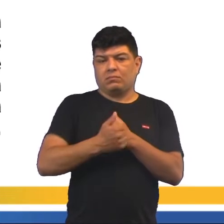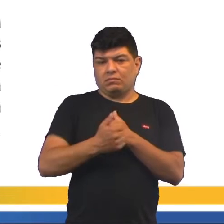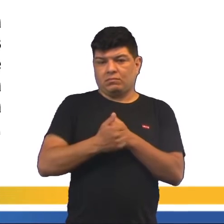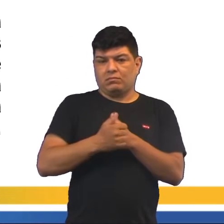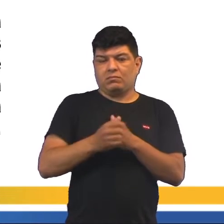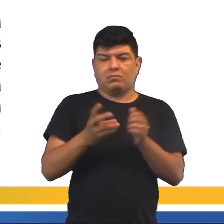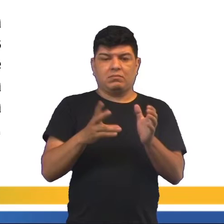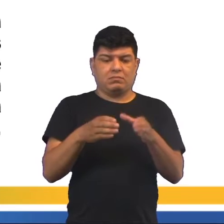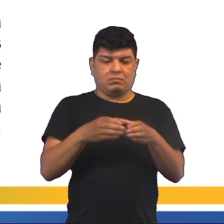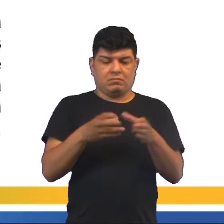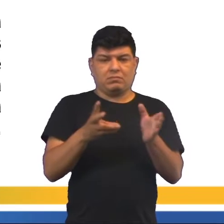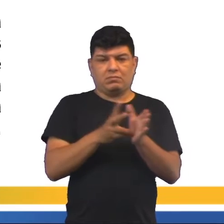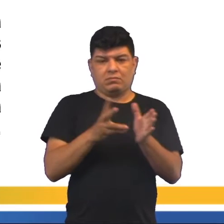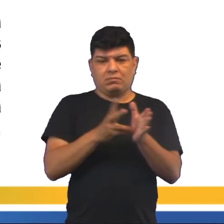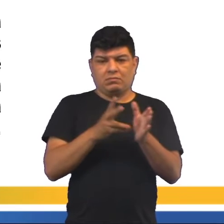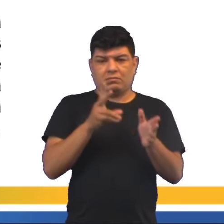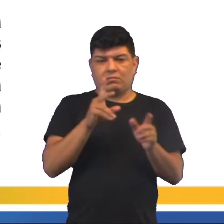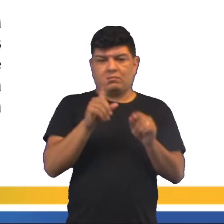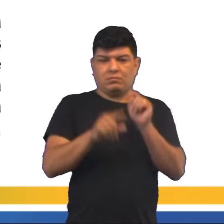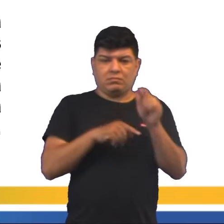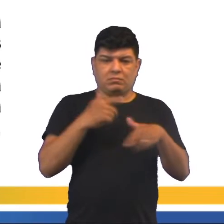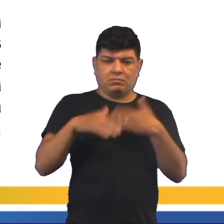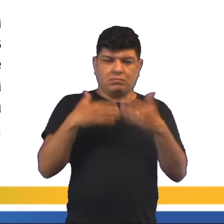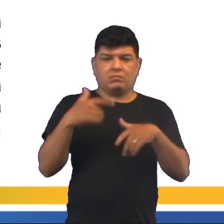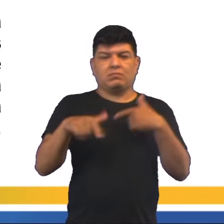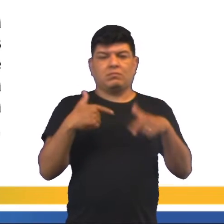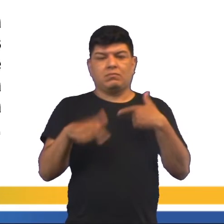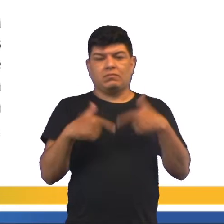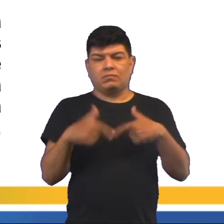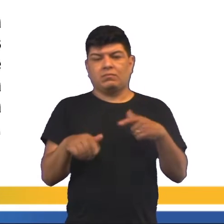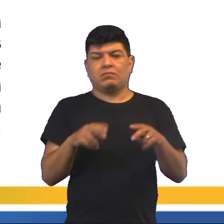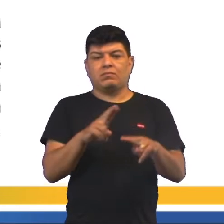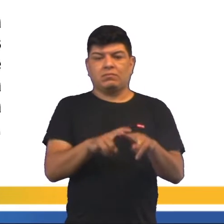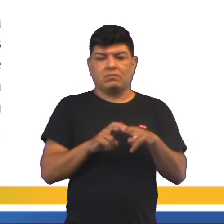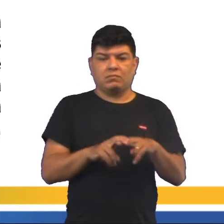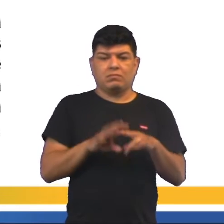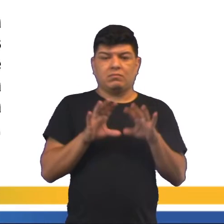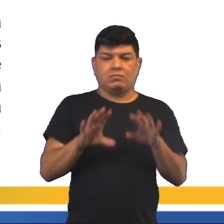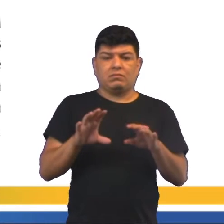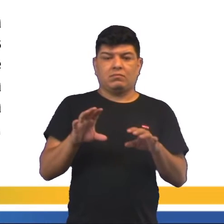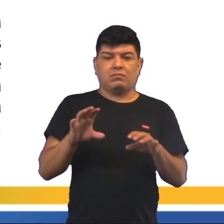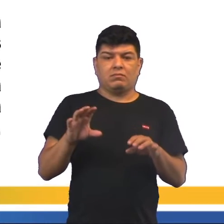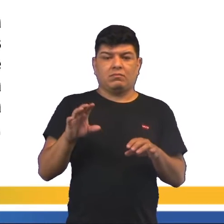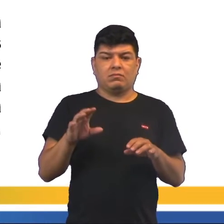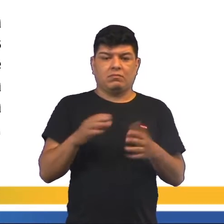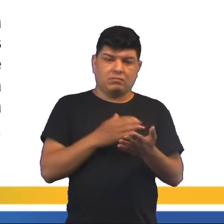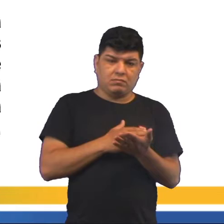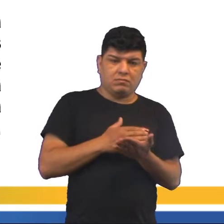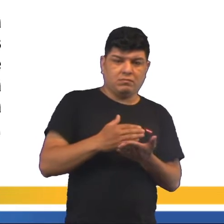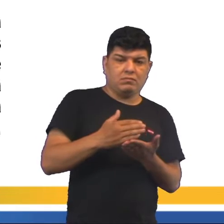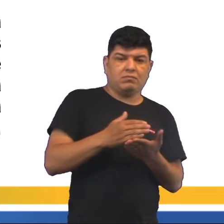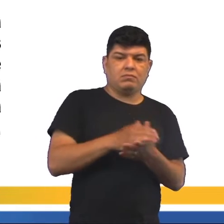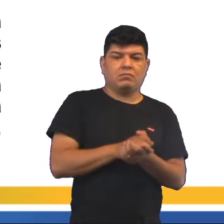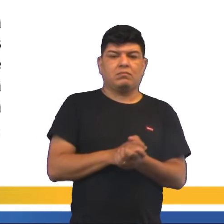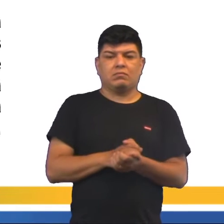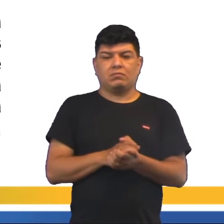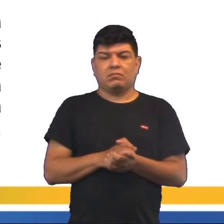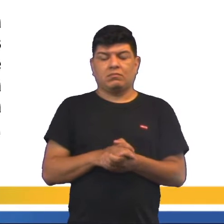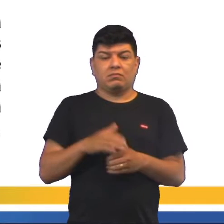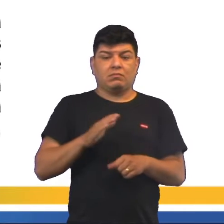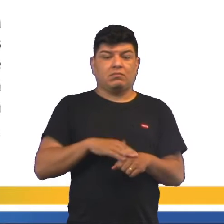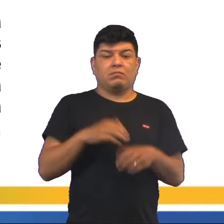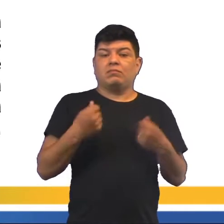de tribos indígenas brasileiras para desenvolver seu trabalho antropológico. O Lévi-Strauss deu início